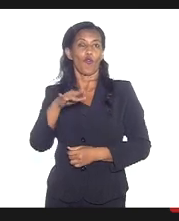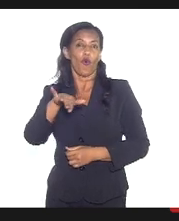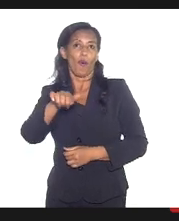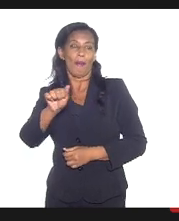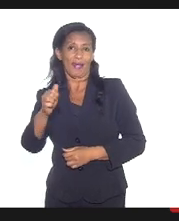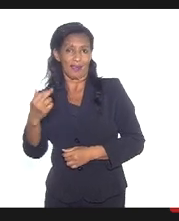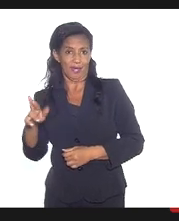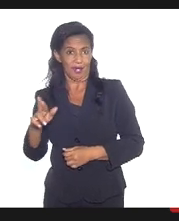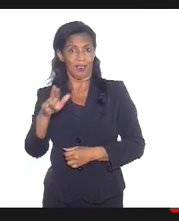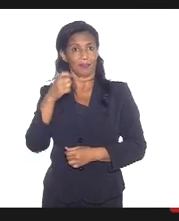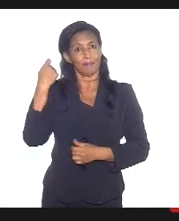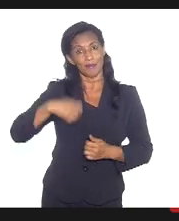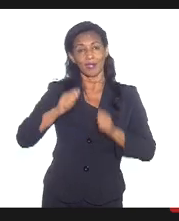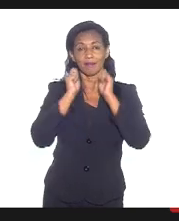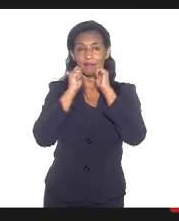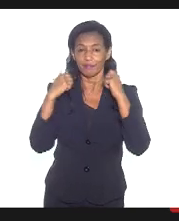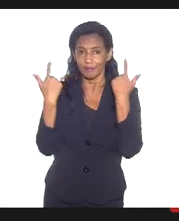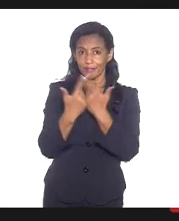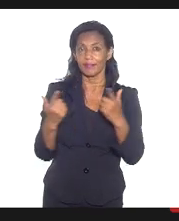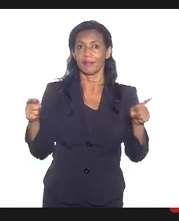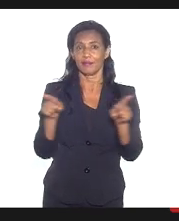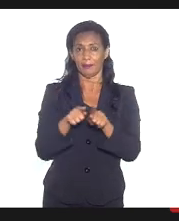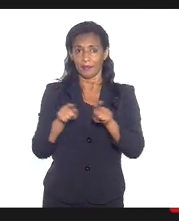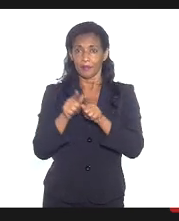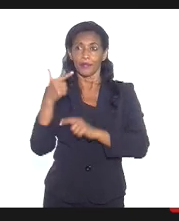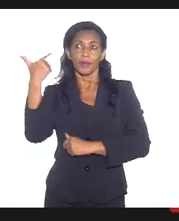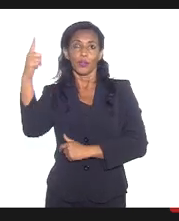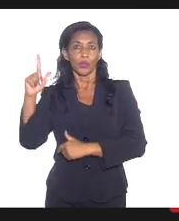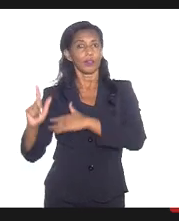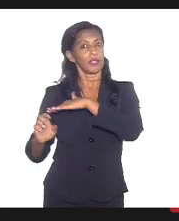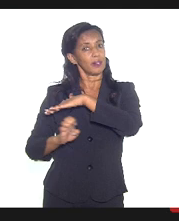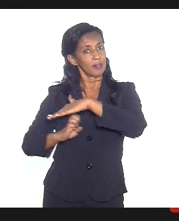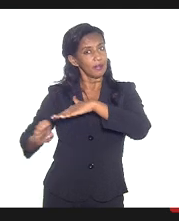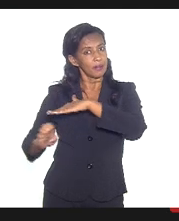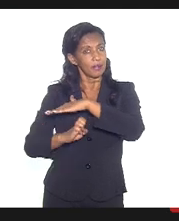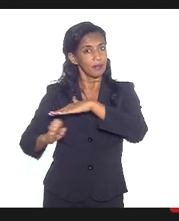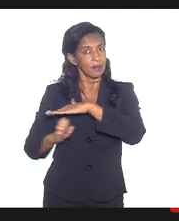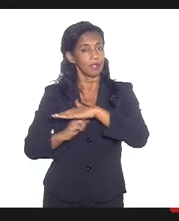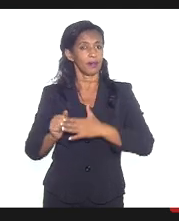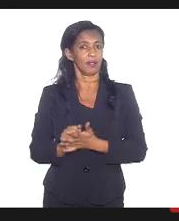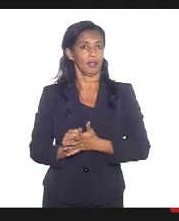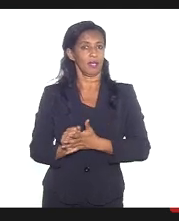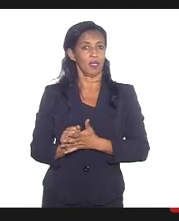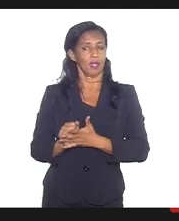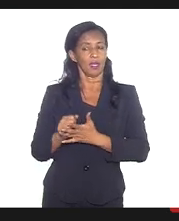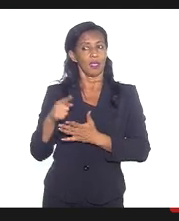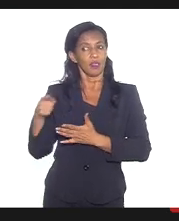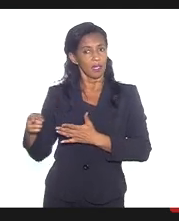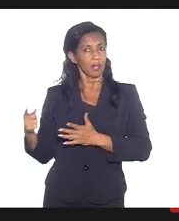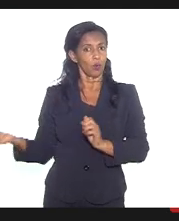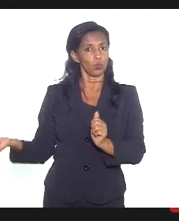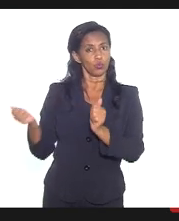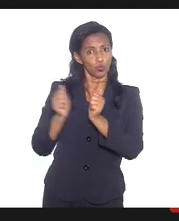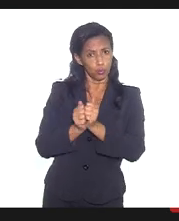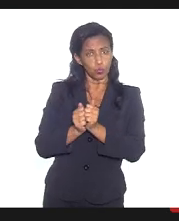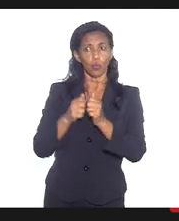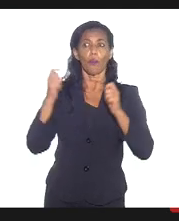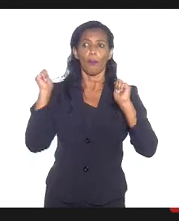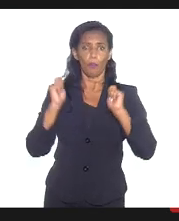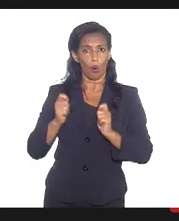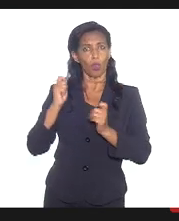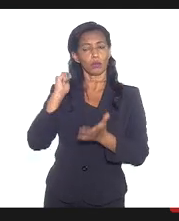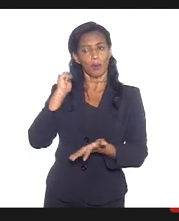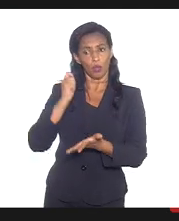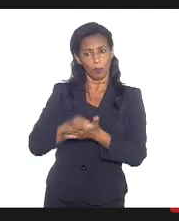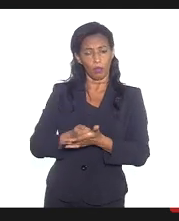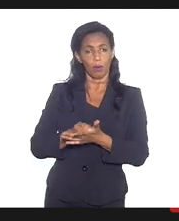Alerj, sim, vamos precisar, para que as outras empresas que estão à margem dessa ação possam também cumprir dando as informações.